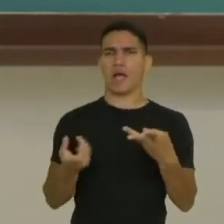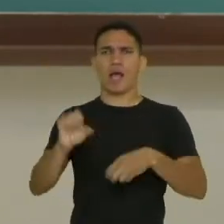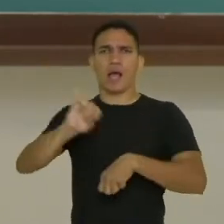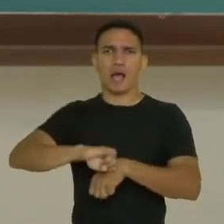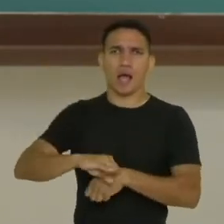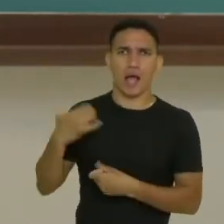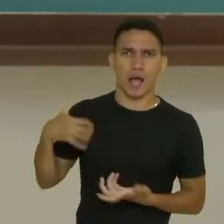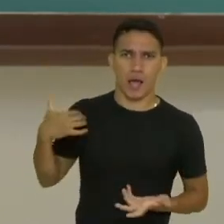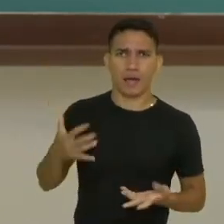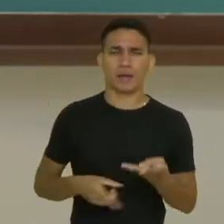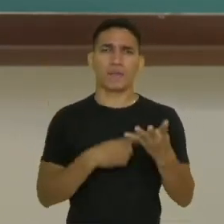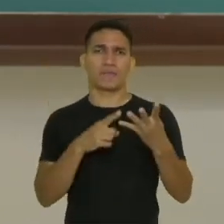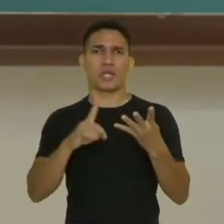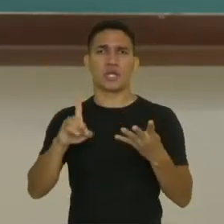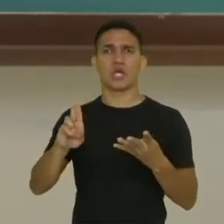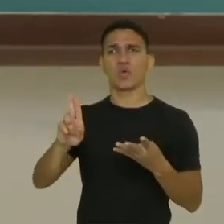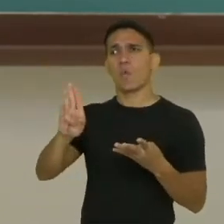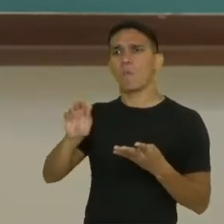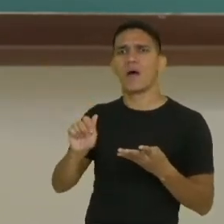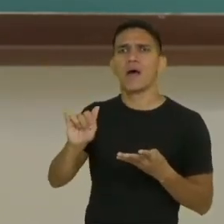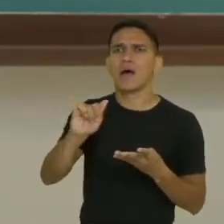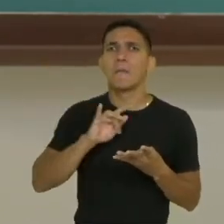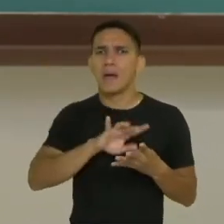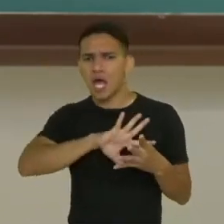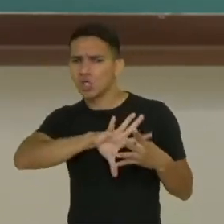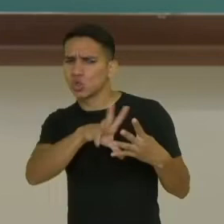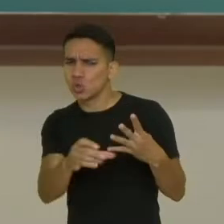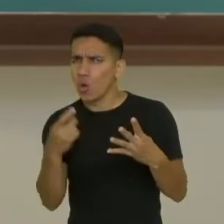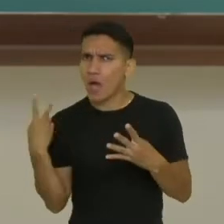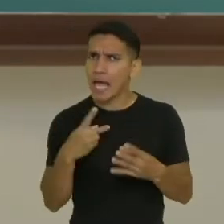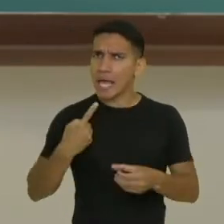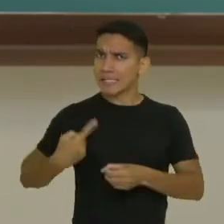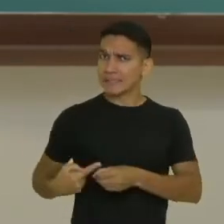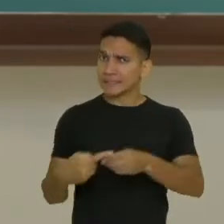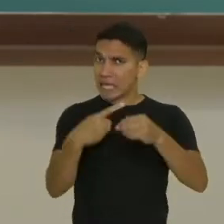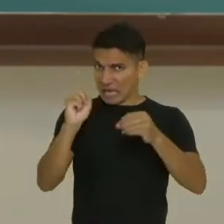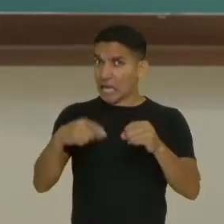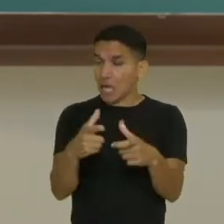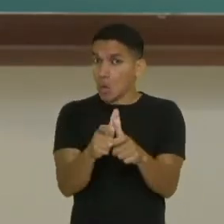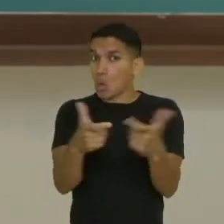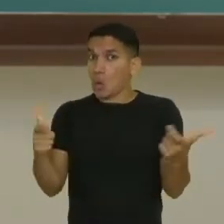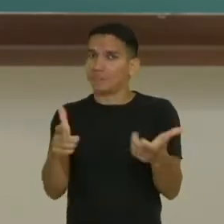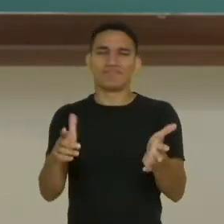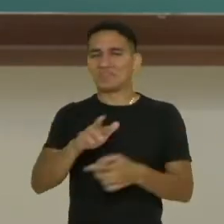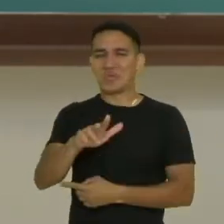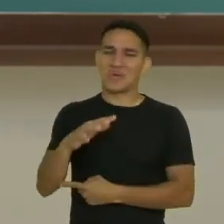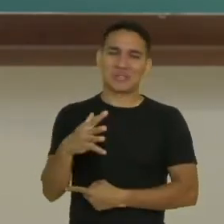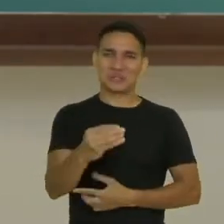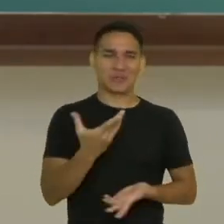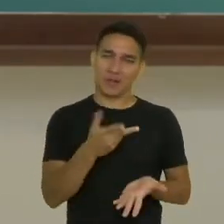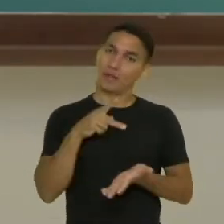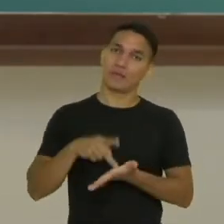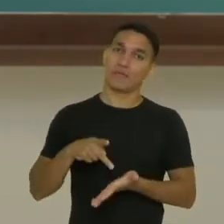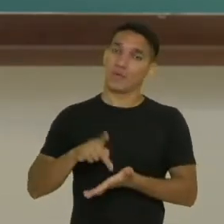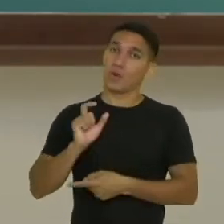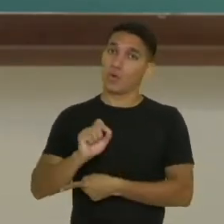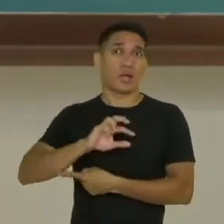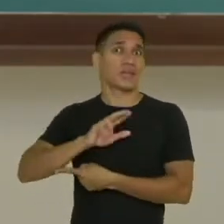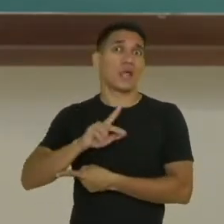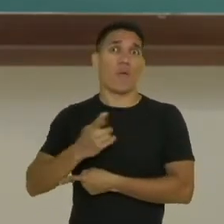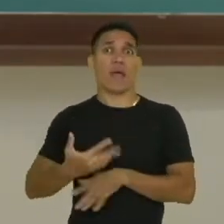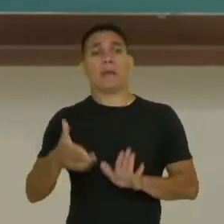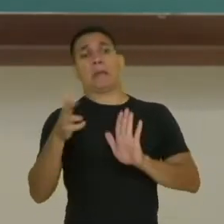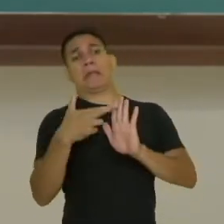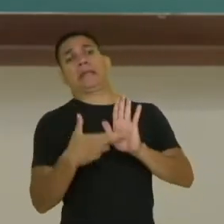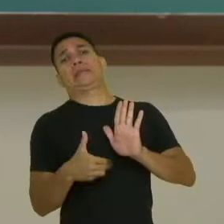Aires, Dubai. Mas todas essas cidades são muito grandes, de fato? Nem todas. Na verdade, não é um